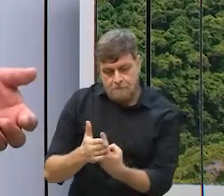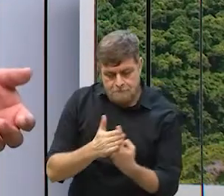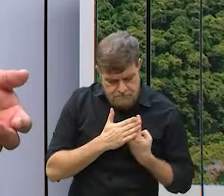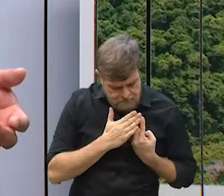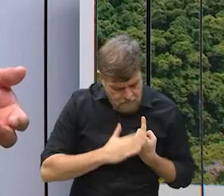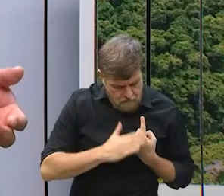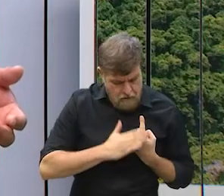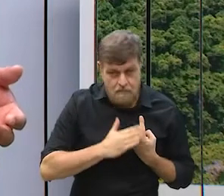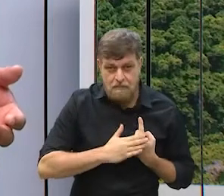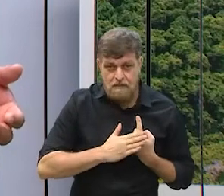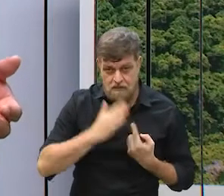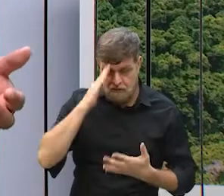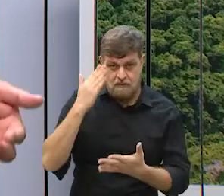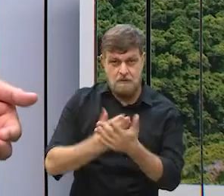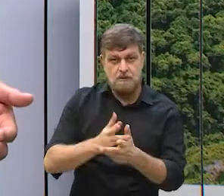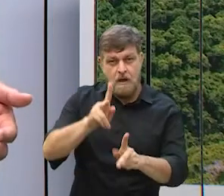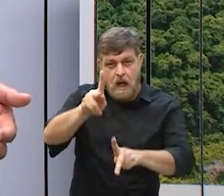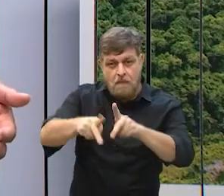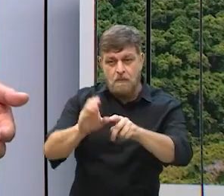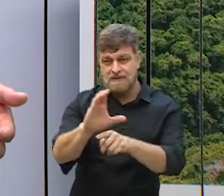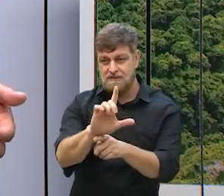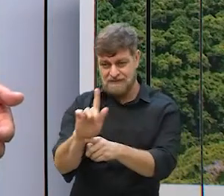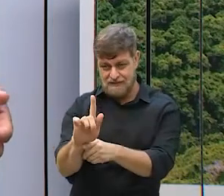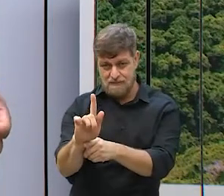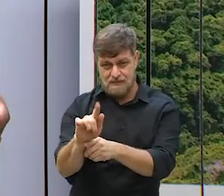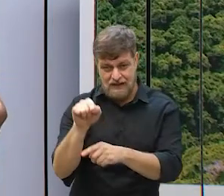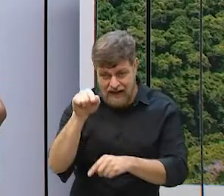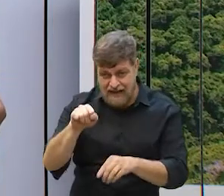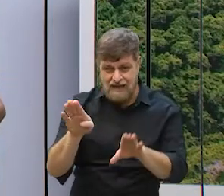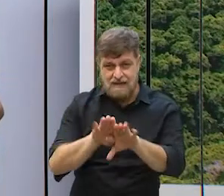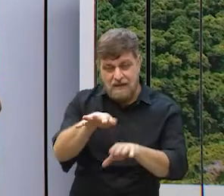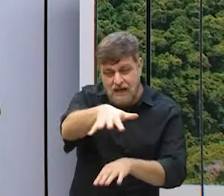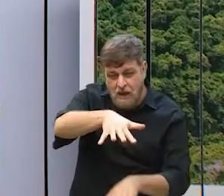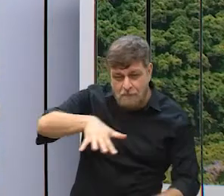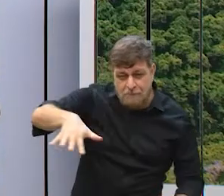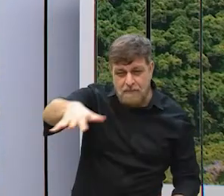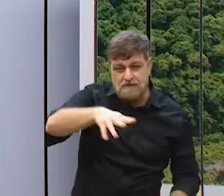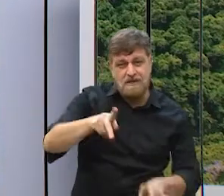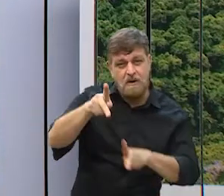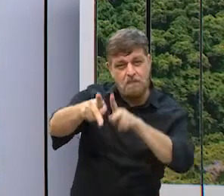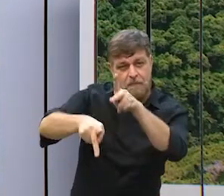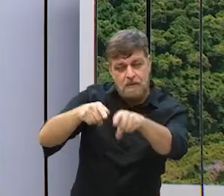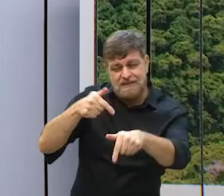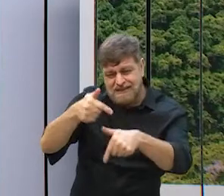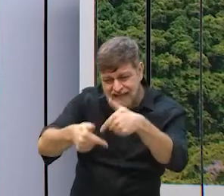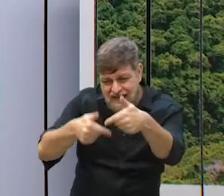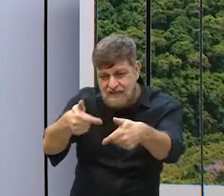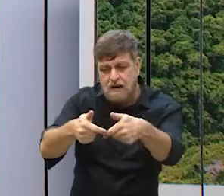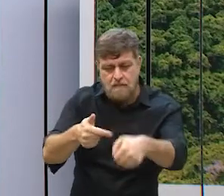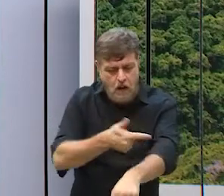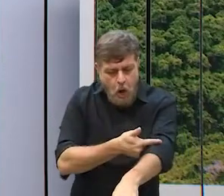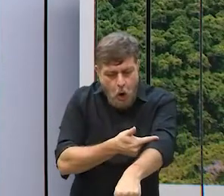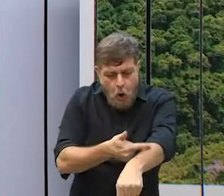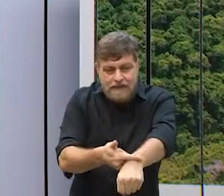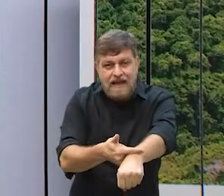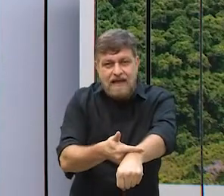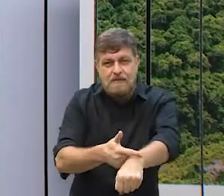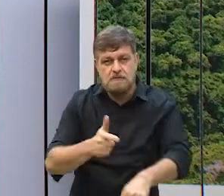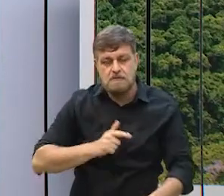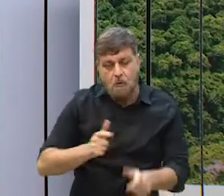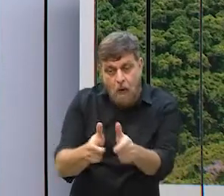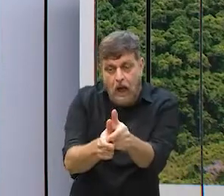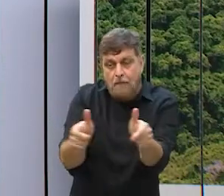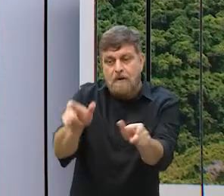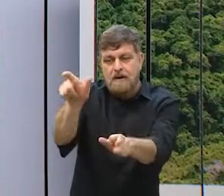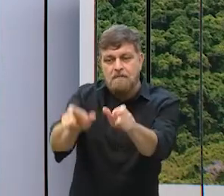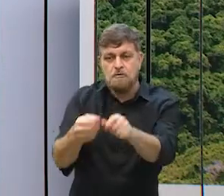Tenho certeza que a população da região do Campo Grande é uma região, é uma população trabalhadora, honesta, em sua grande